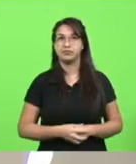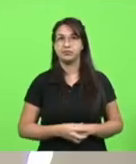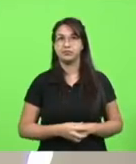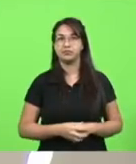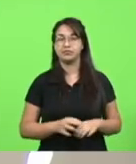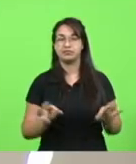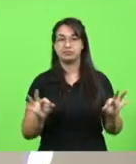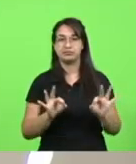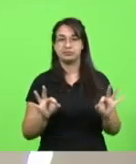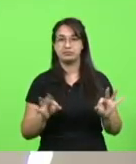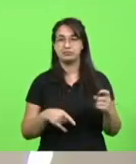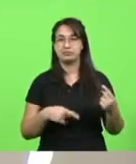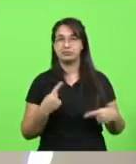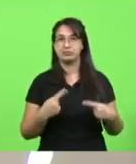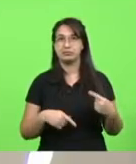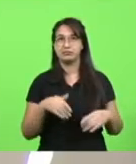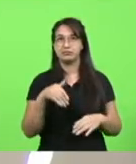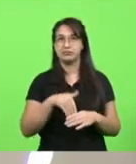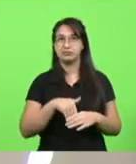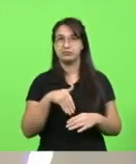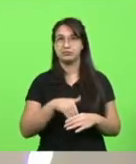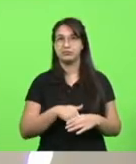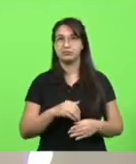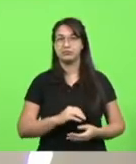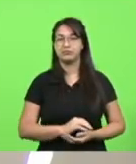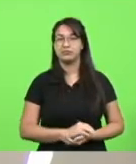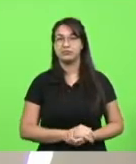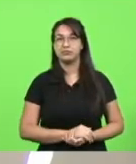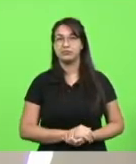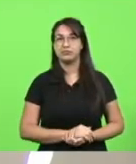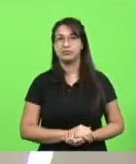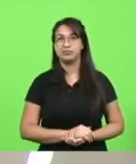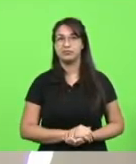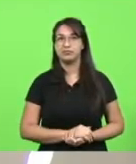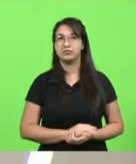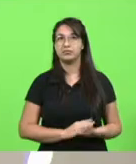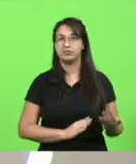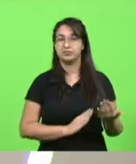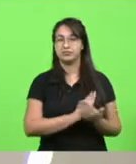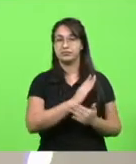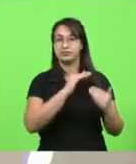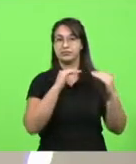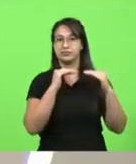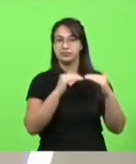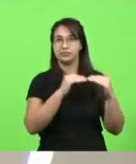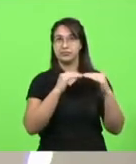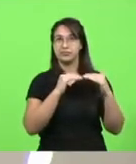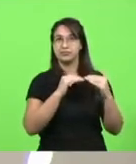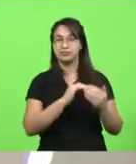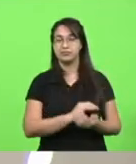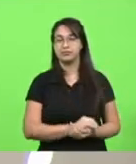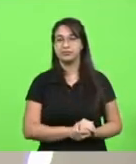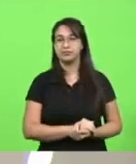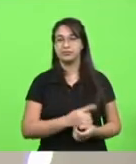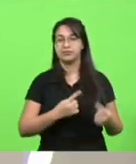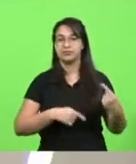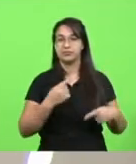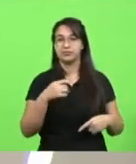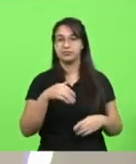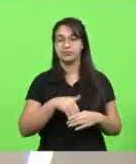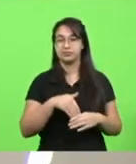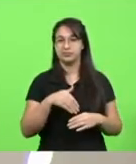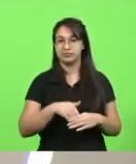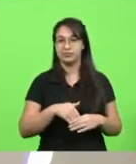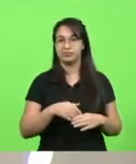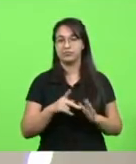havendo quem queira discutir, em votação. Deputados que aprovam, permaneçam como se encontram. Aprovado por unanimidade. Discussão e votação em turno único